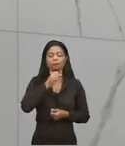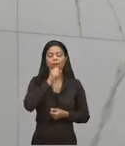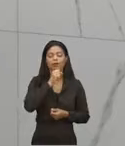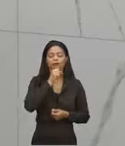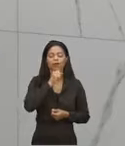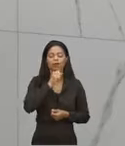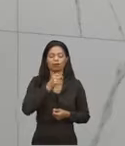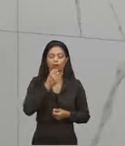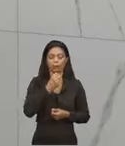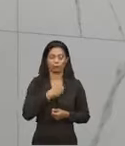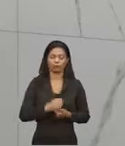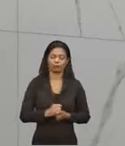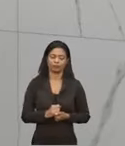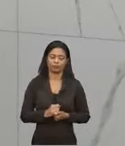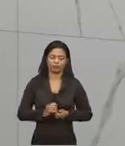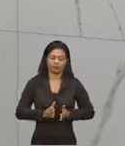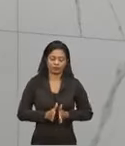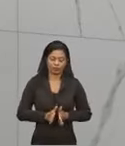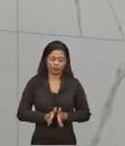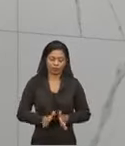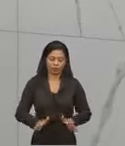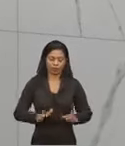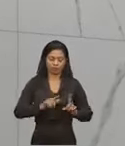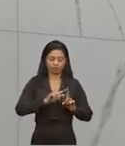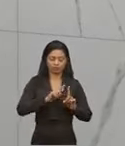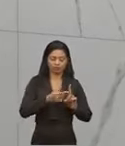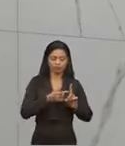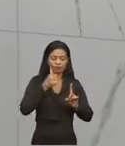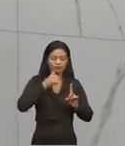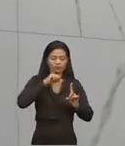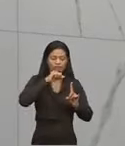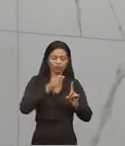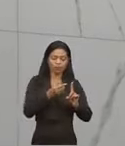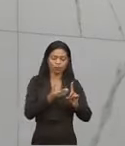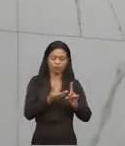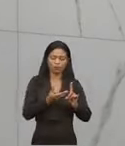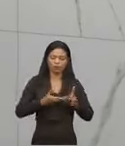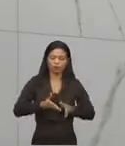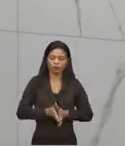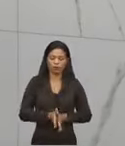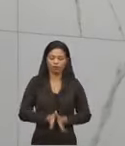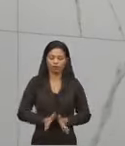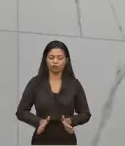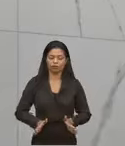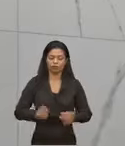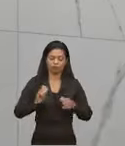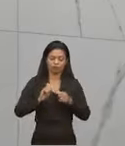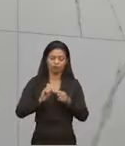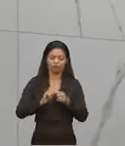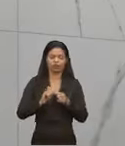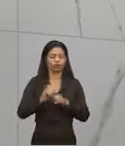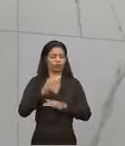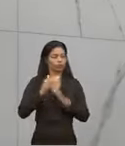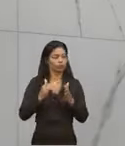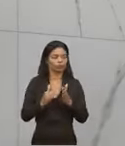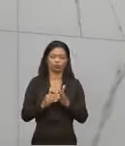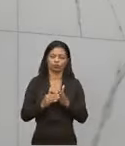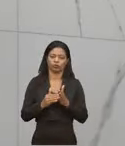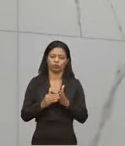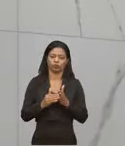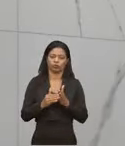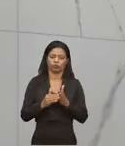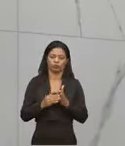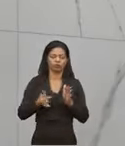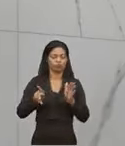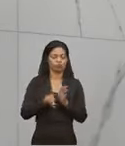Gordo. Conheço cada vírgula que necessita aquela população, mas não sou dono de lá. Agradeço a todos os